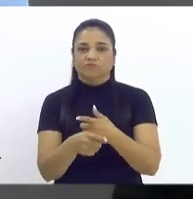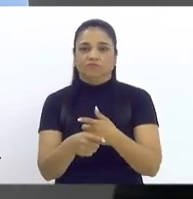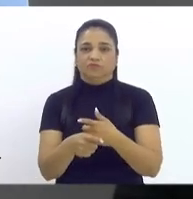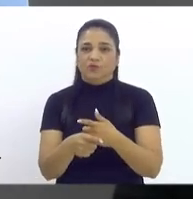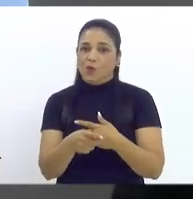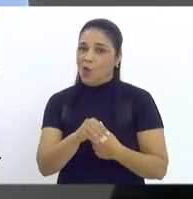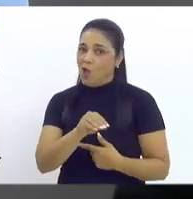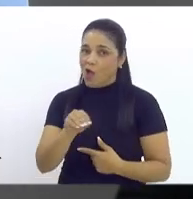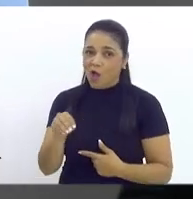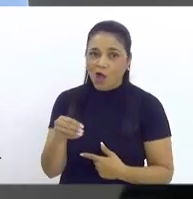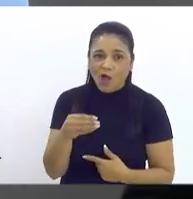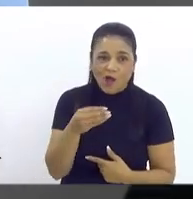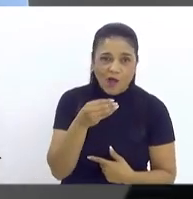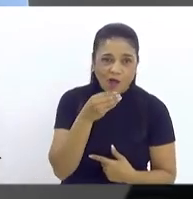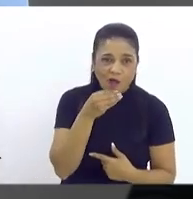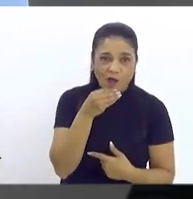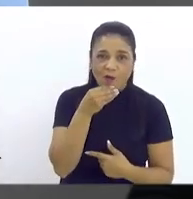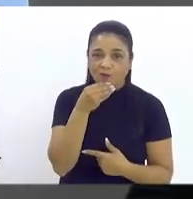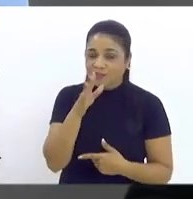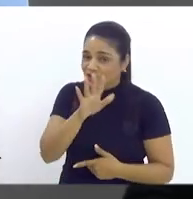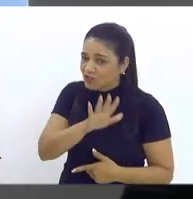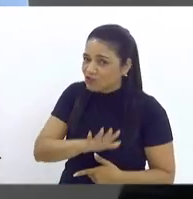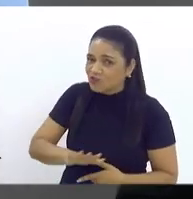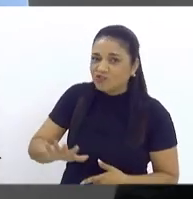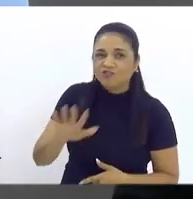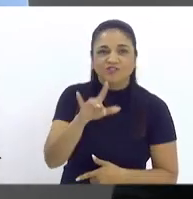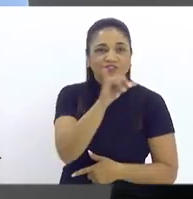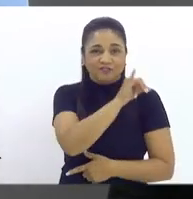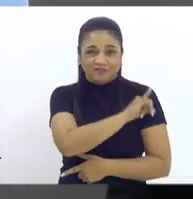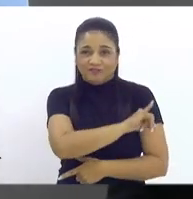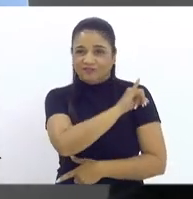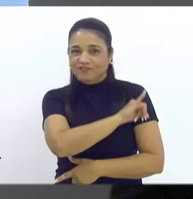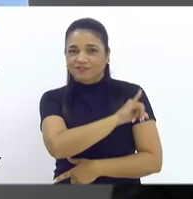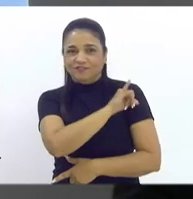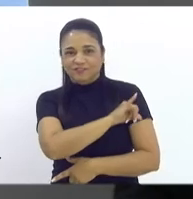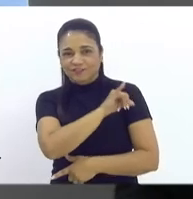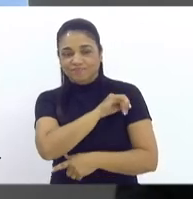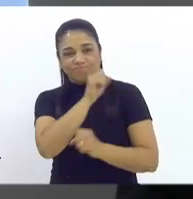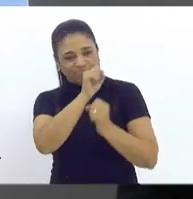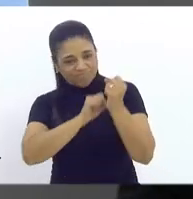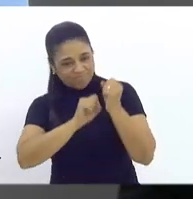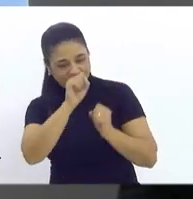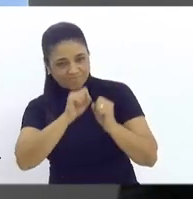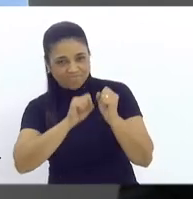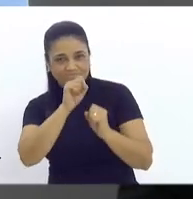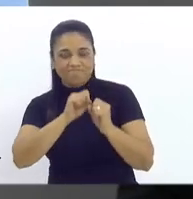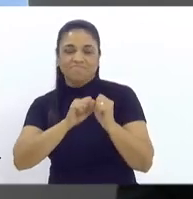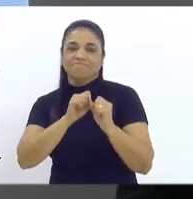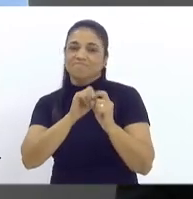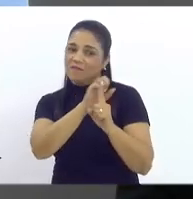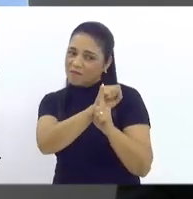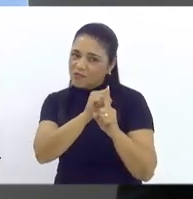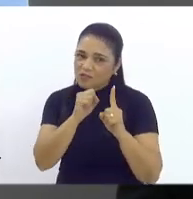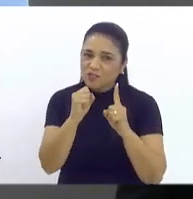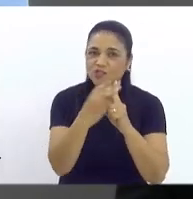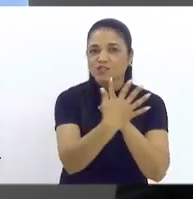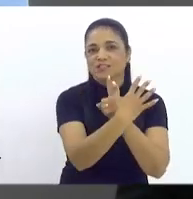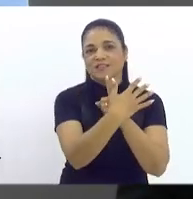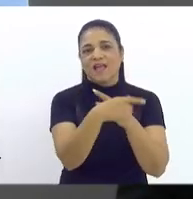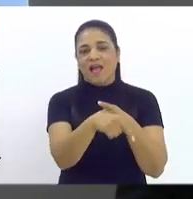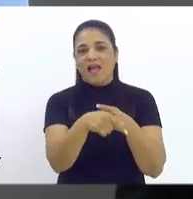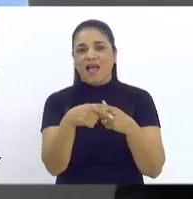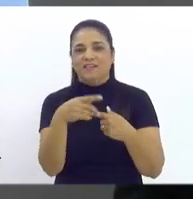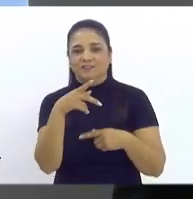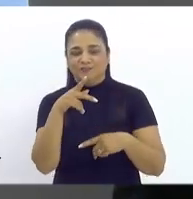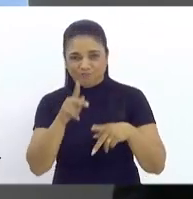que é uma oportunidade para o Rio de Janeiro como um todo. Como eu disse, todos os investimentos que a companhia faz é um legado para a sociedade fluminense. Então, a